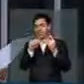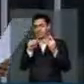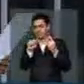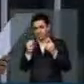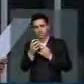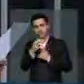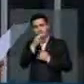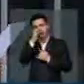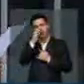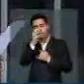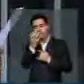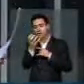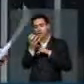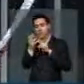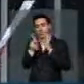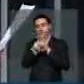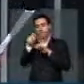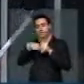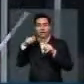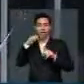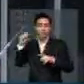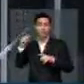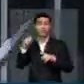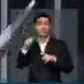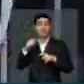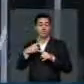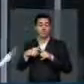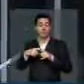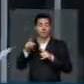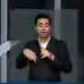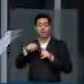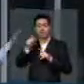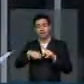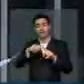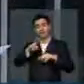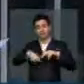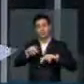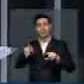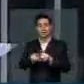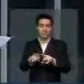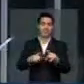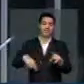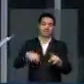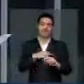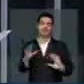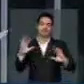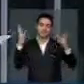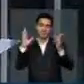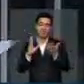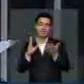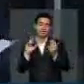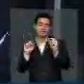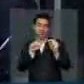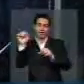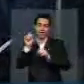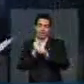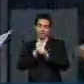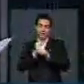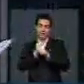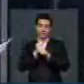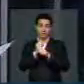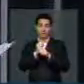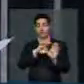são as rosas de Abril E por que não falar também que são as rosas do mês de junho que nós estamos comemorando aqui o seu Centenário nos